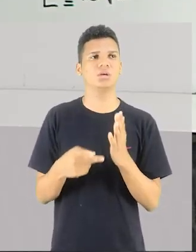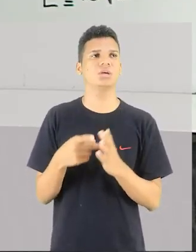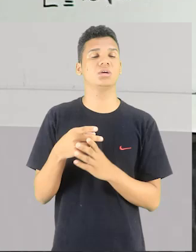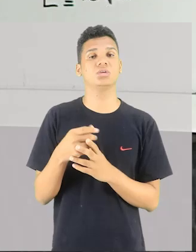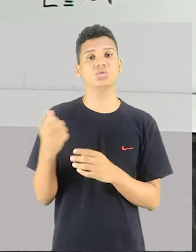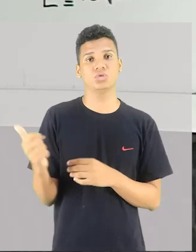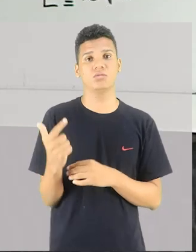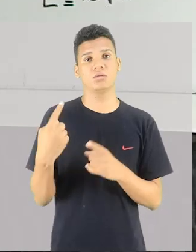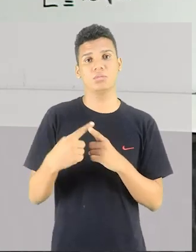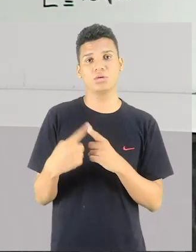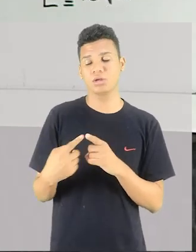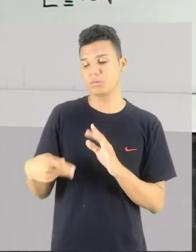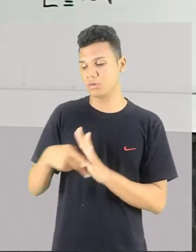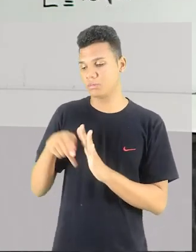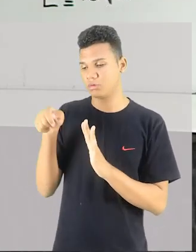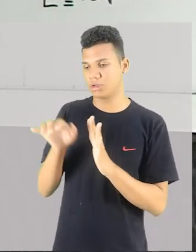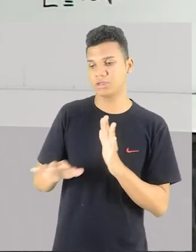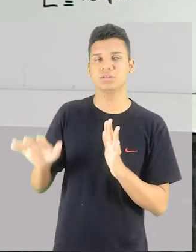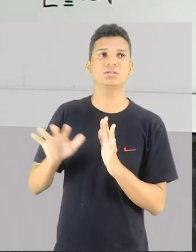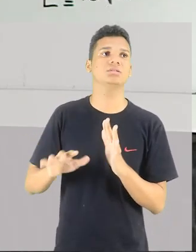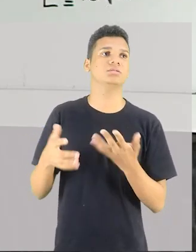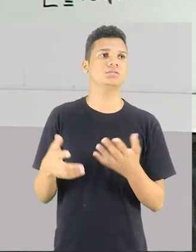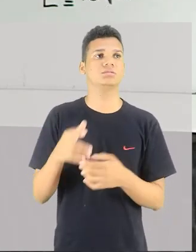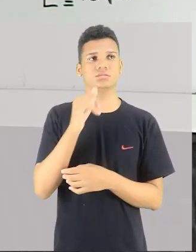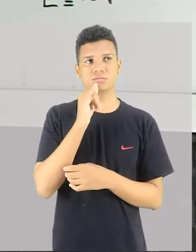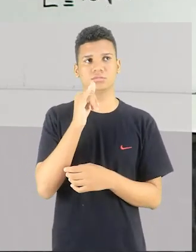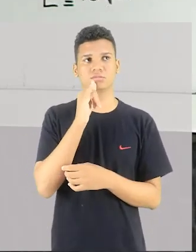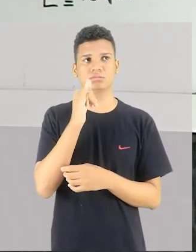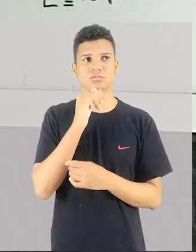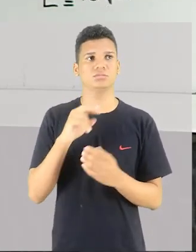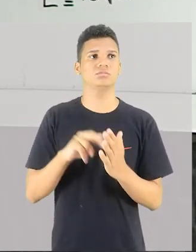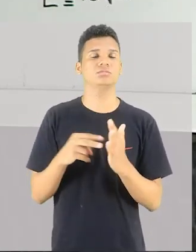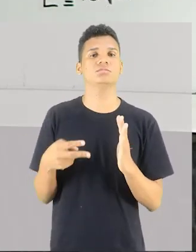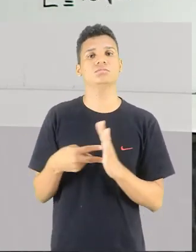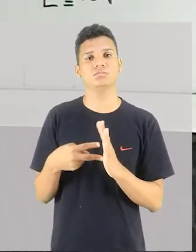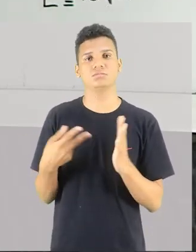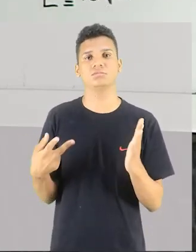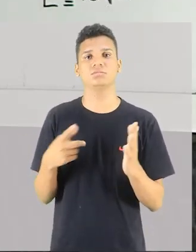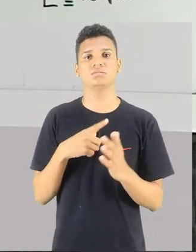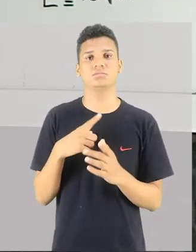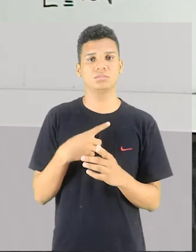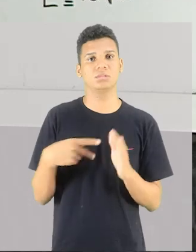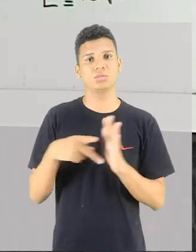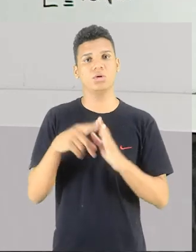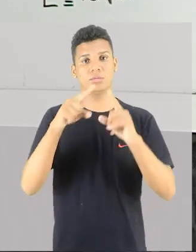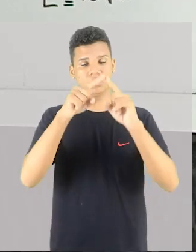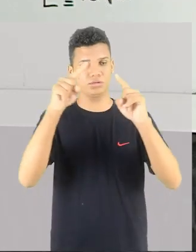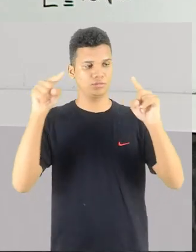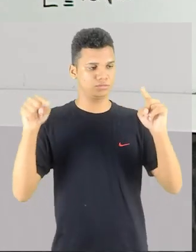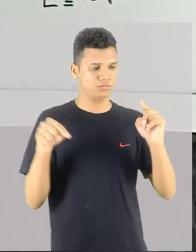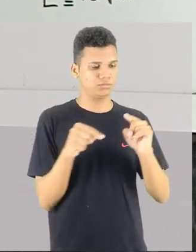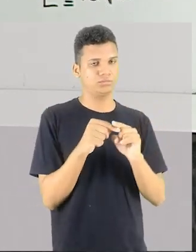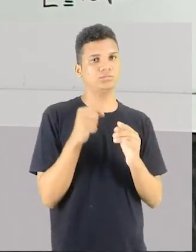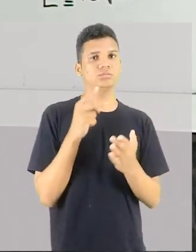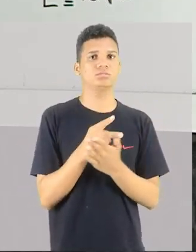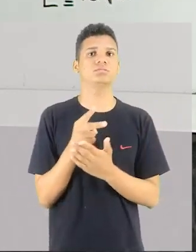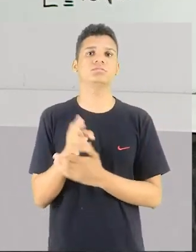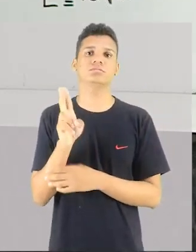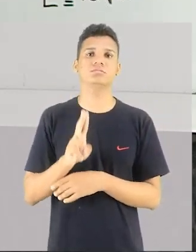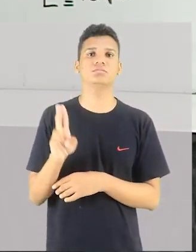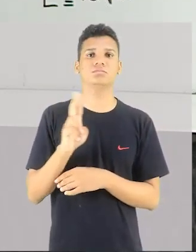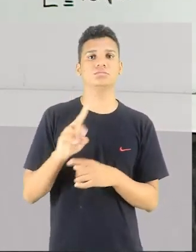só essa região aqui ó que é o turminha uma coroa circular então